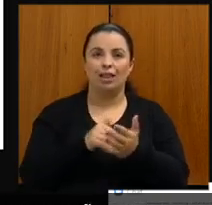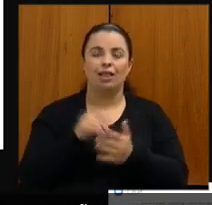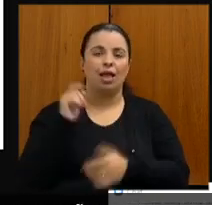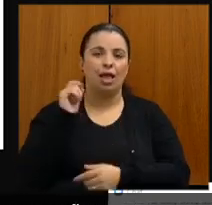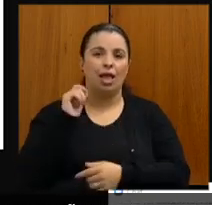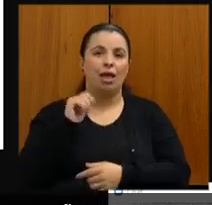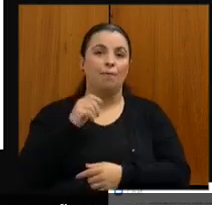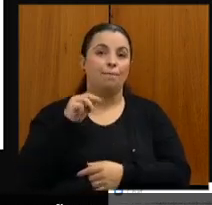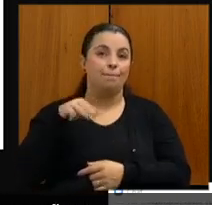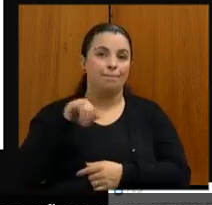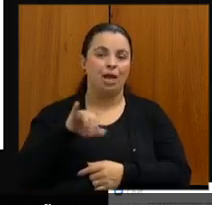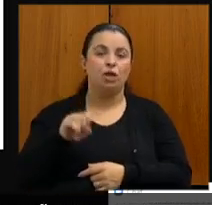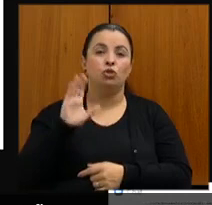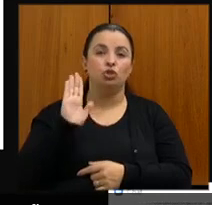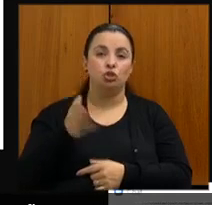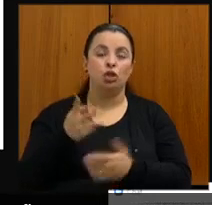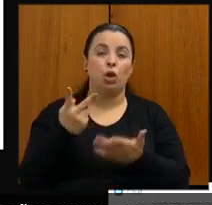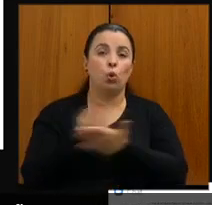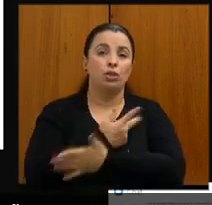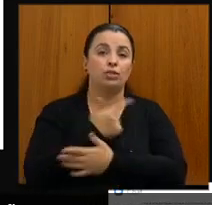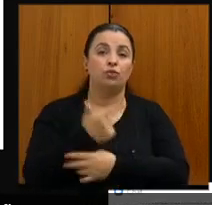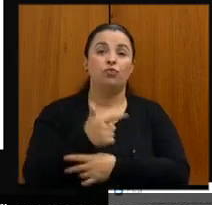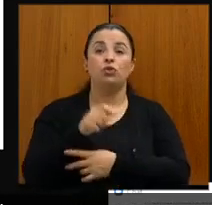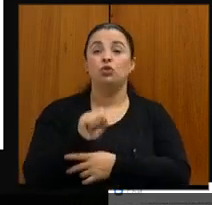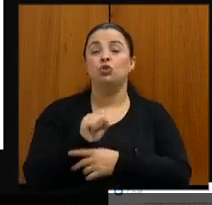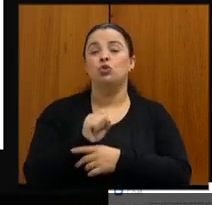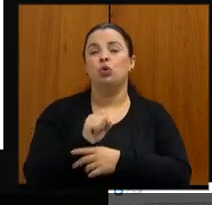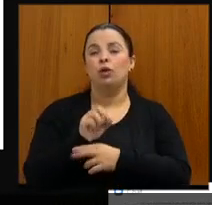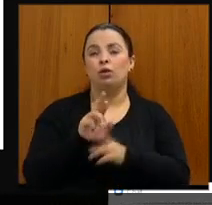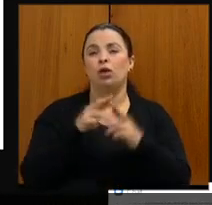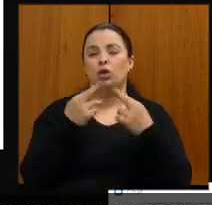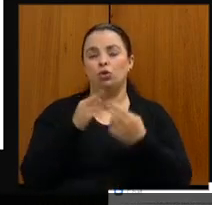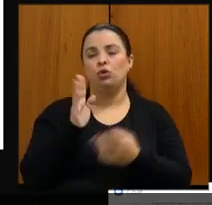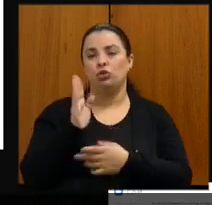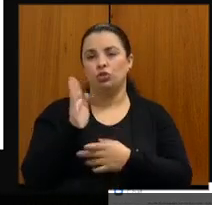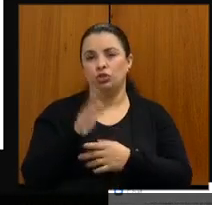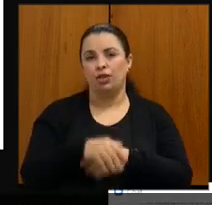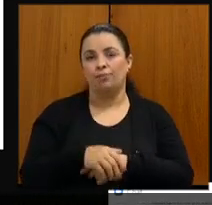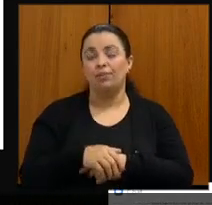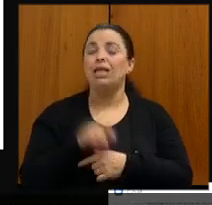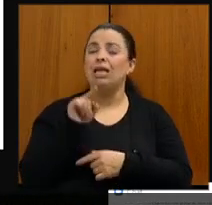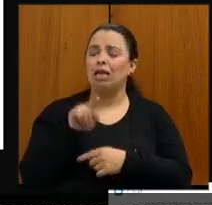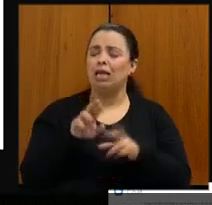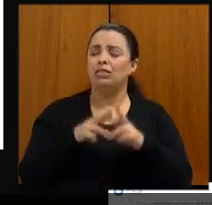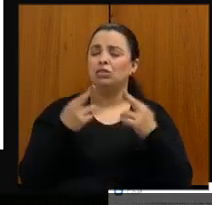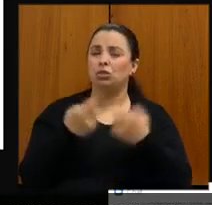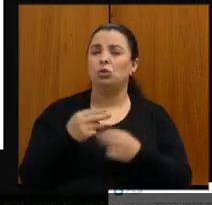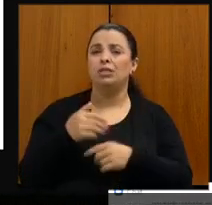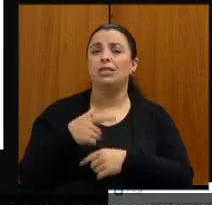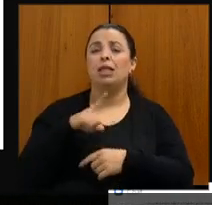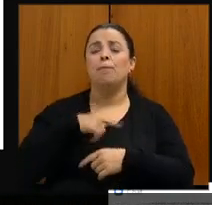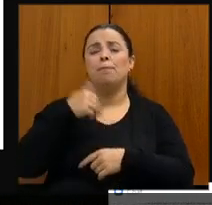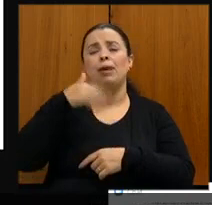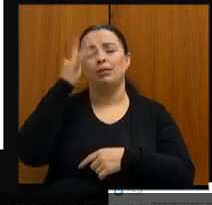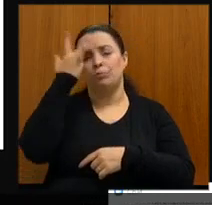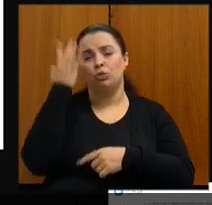realizadas Essas são as reuniões que envolvem mais pessoas né mais atores que a gente chama interna e externamente